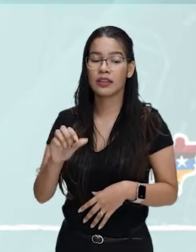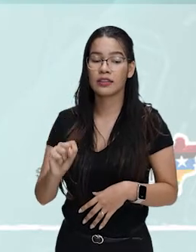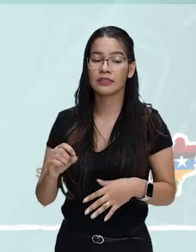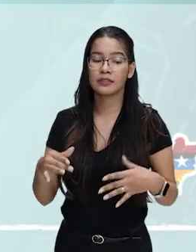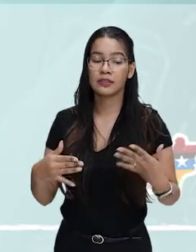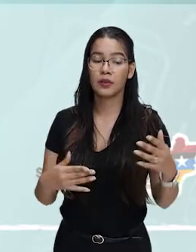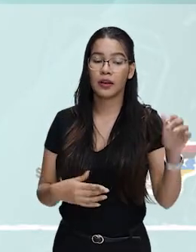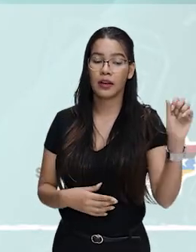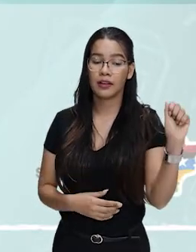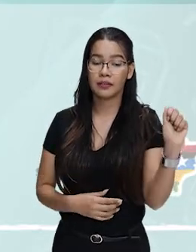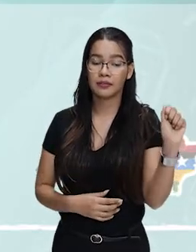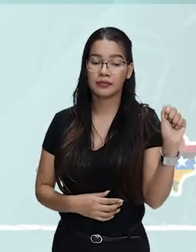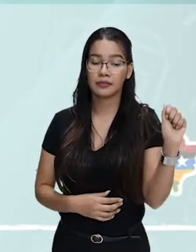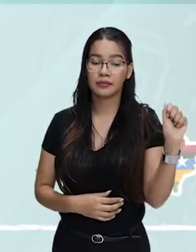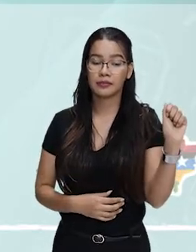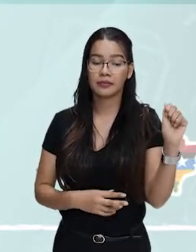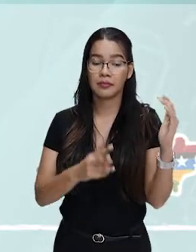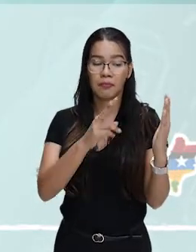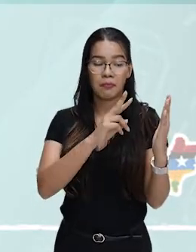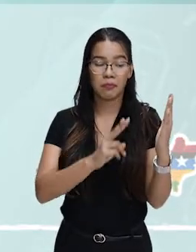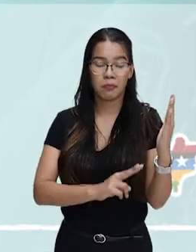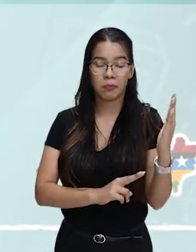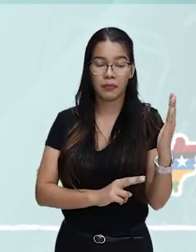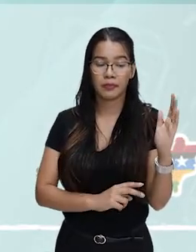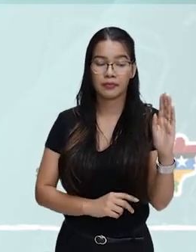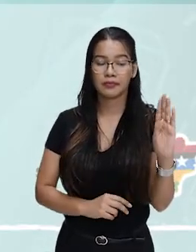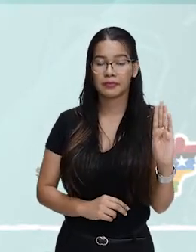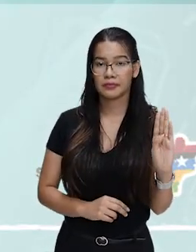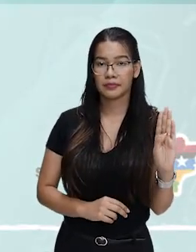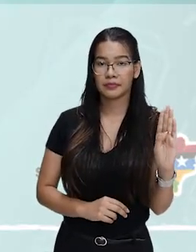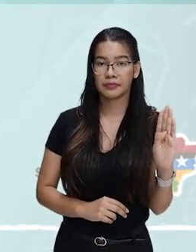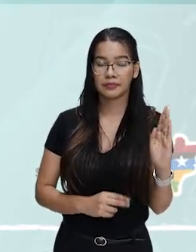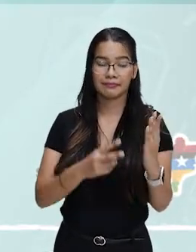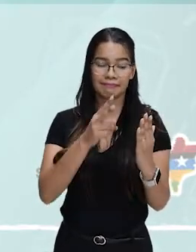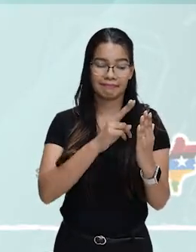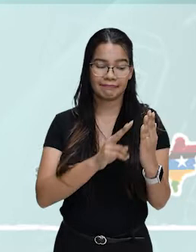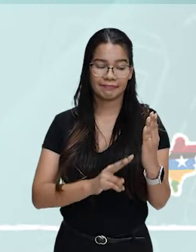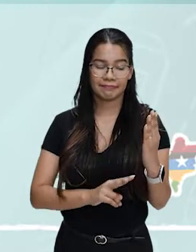no chão. Penso, logo existo.